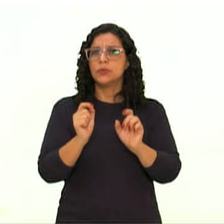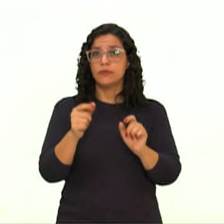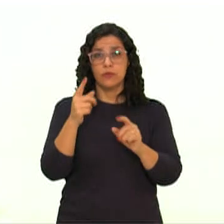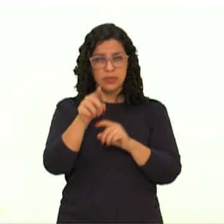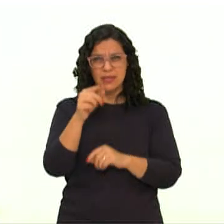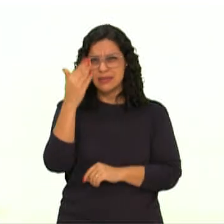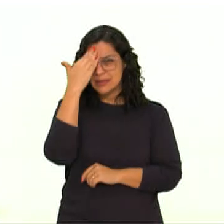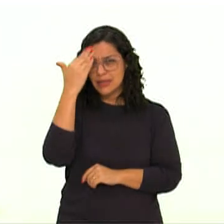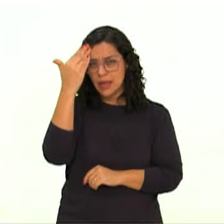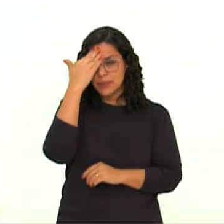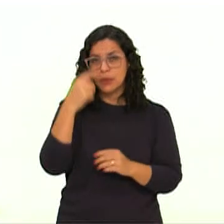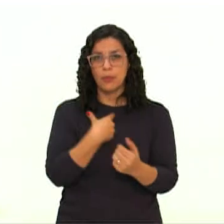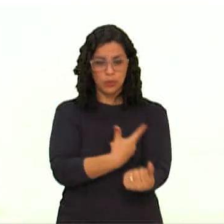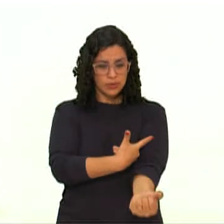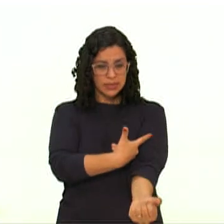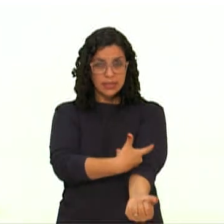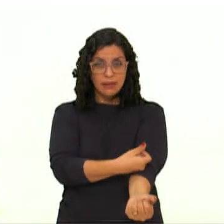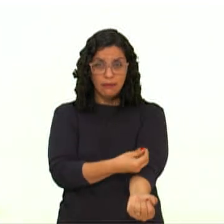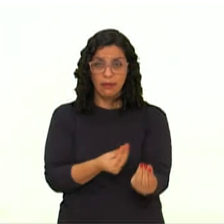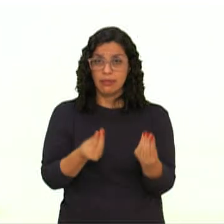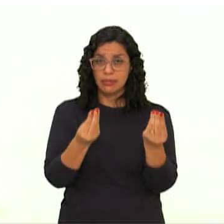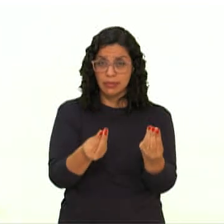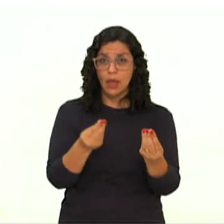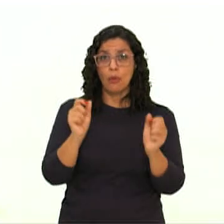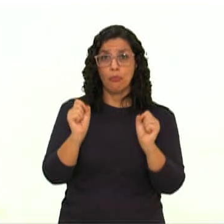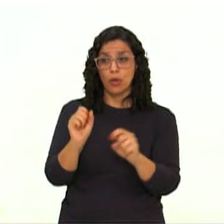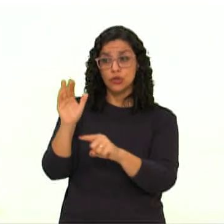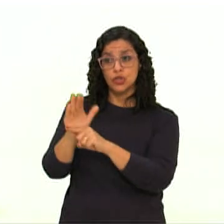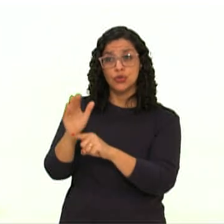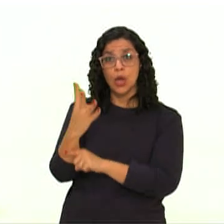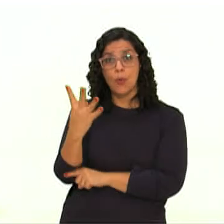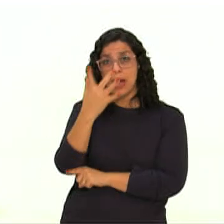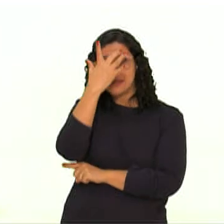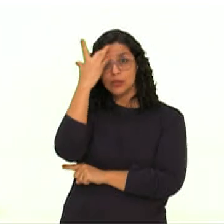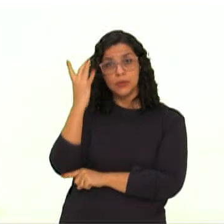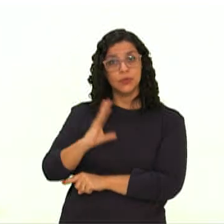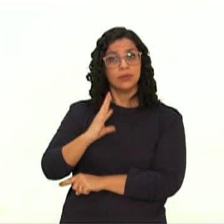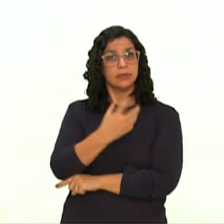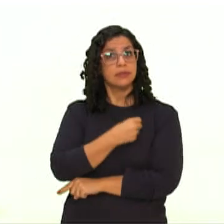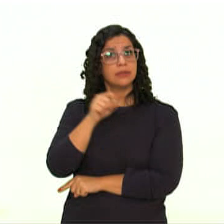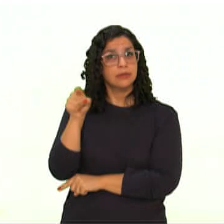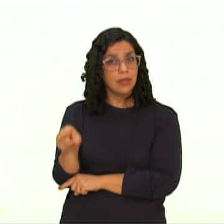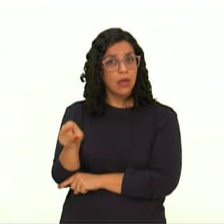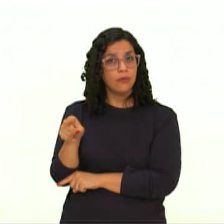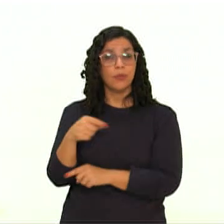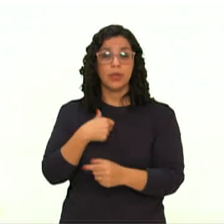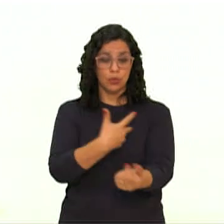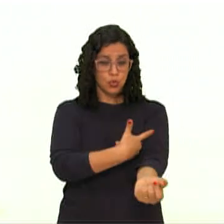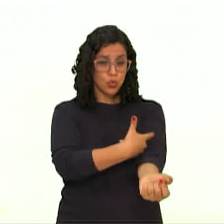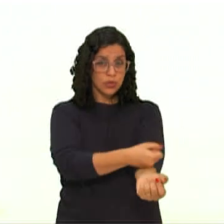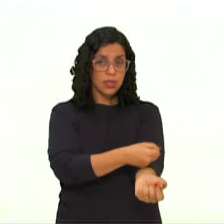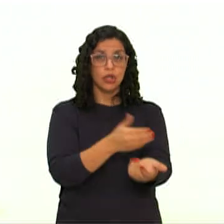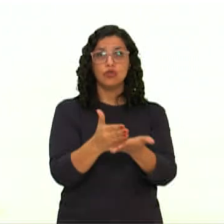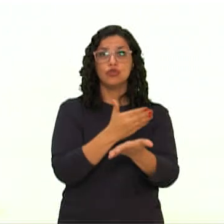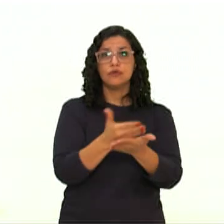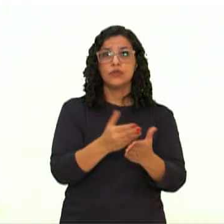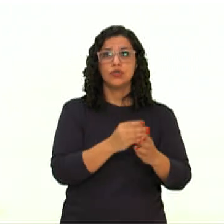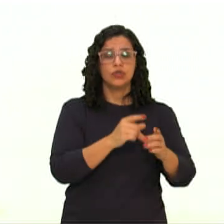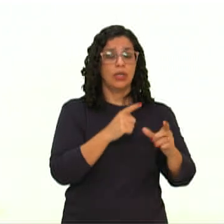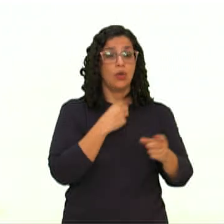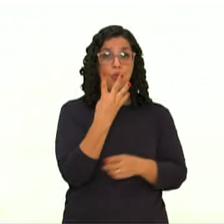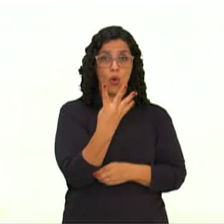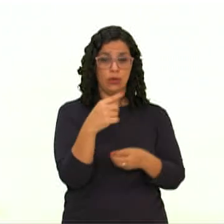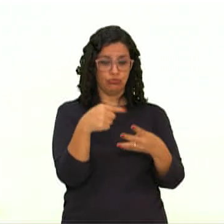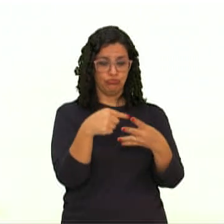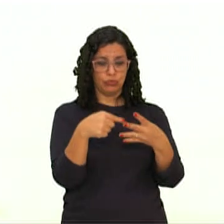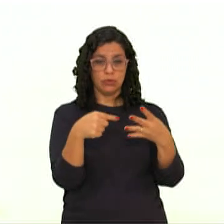Você sabia que doar sangue pode salvar até 4 vidas? Por que isso, gente? Assim que é coletado, o sangue é dividido em até 4 componentes,